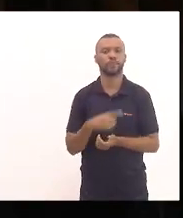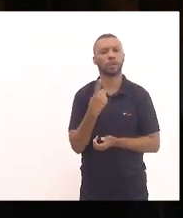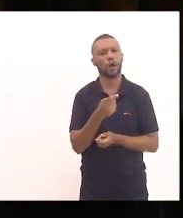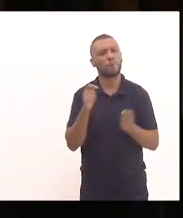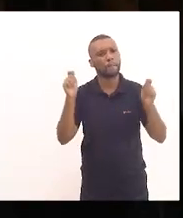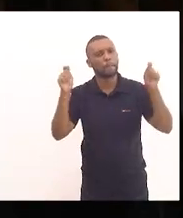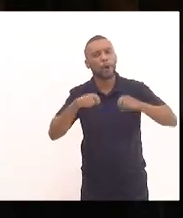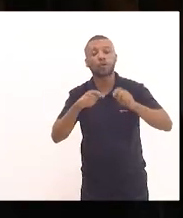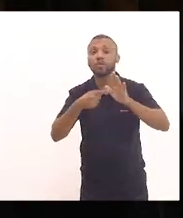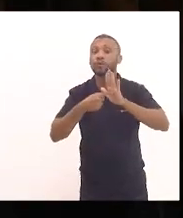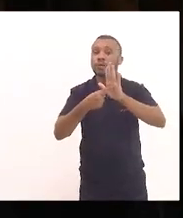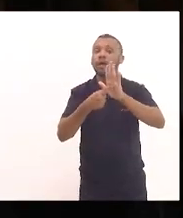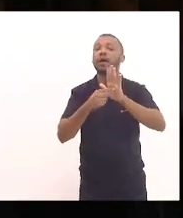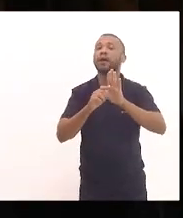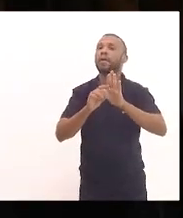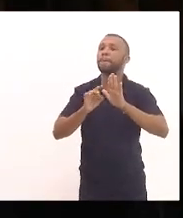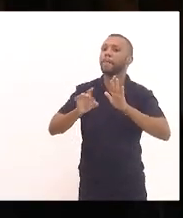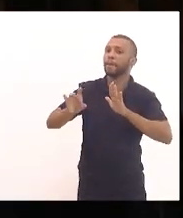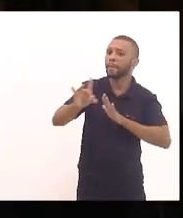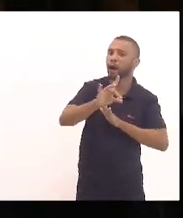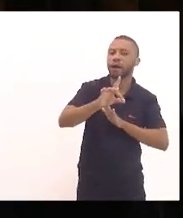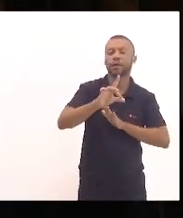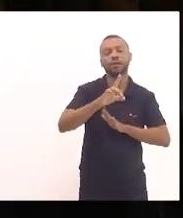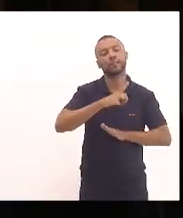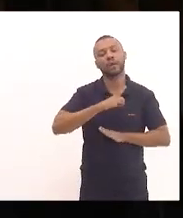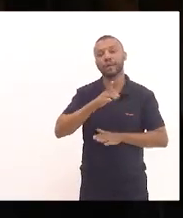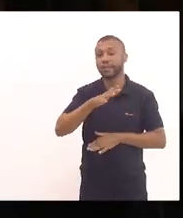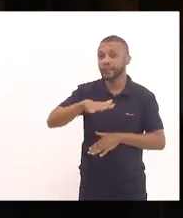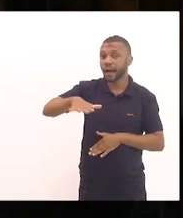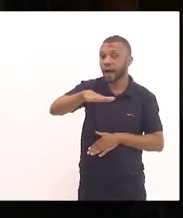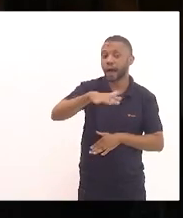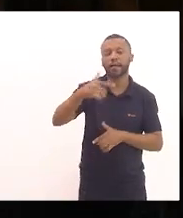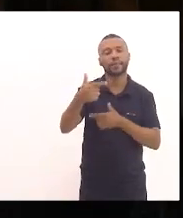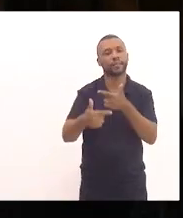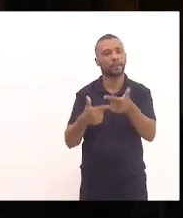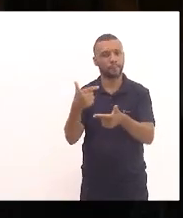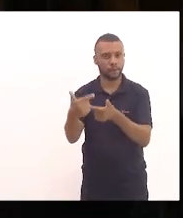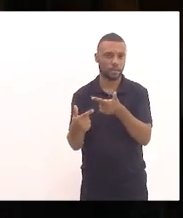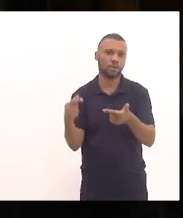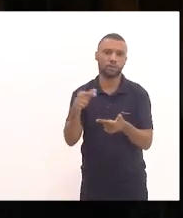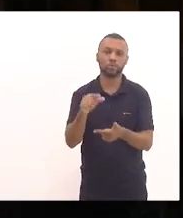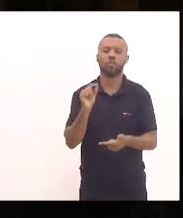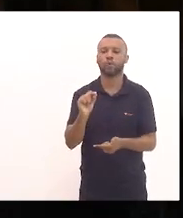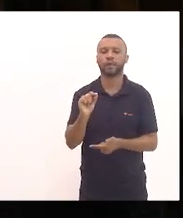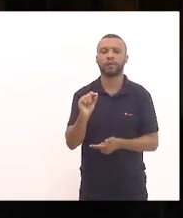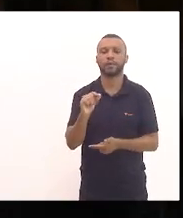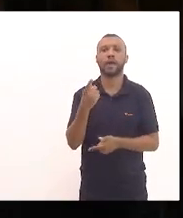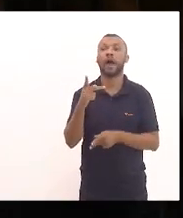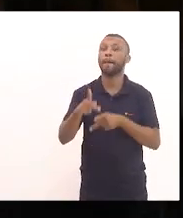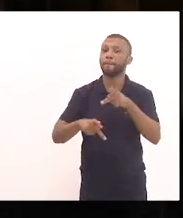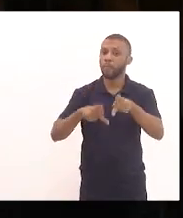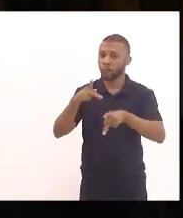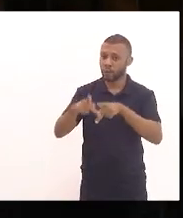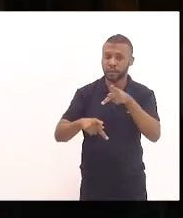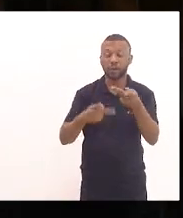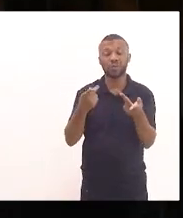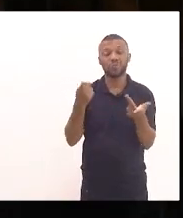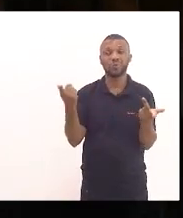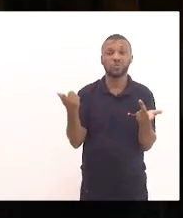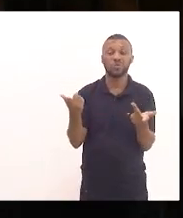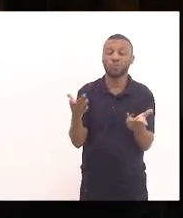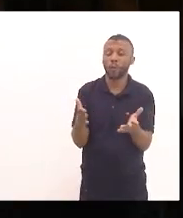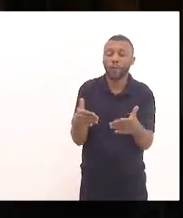aqui aqueles e aquelas que estão no campo trabalhando para que a população não passe fome,